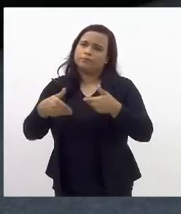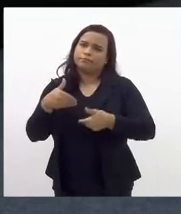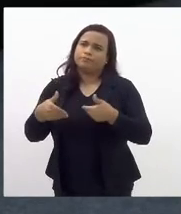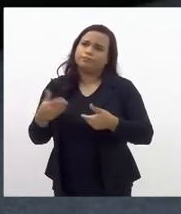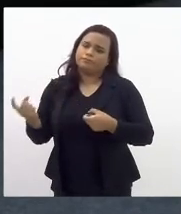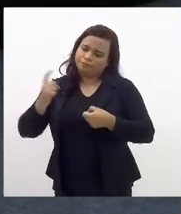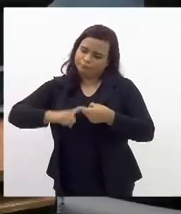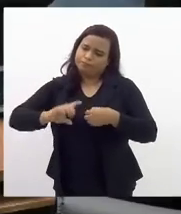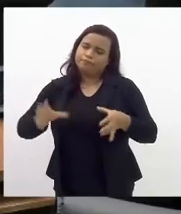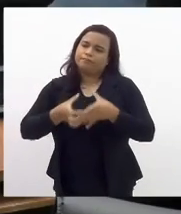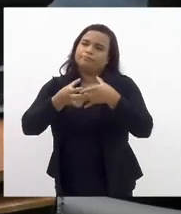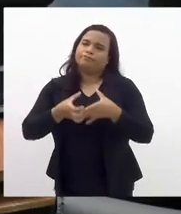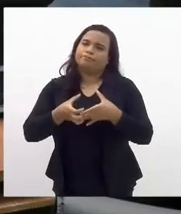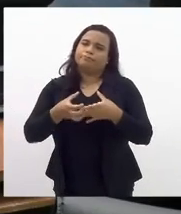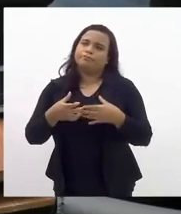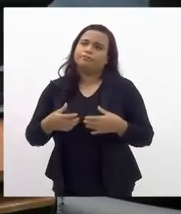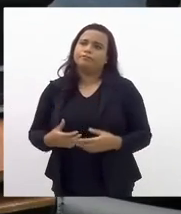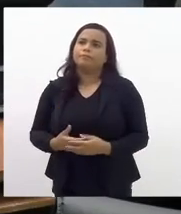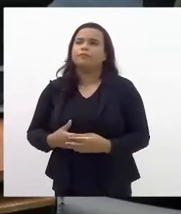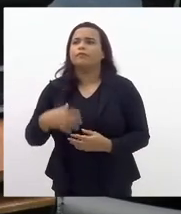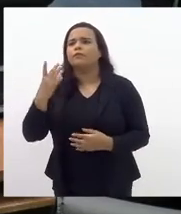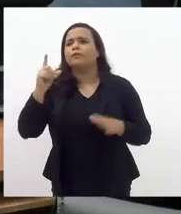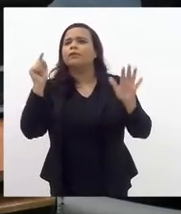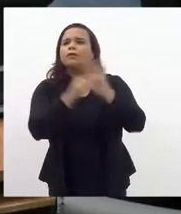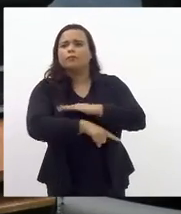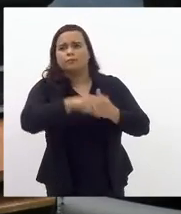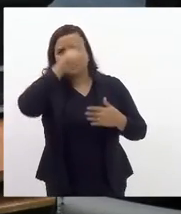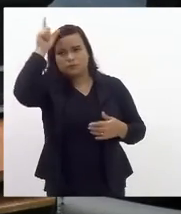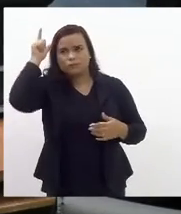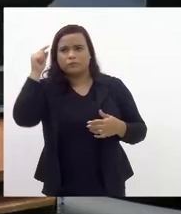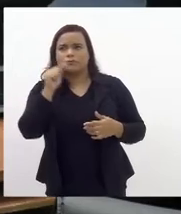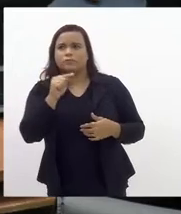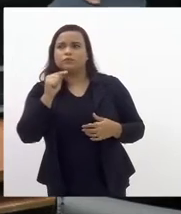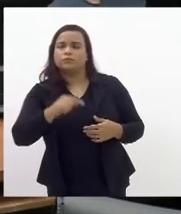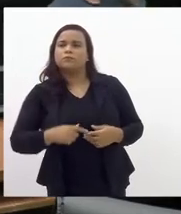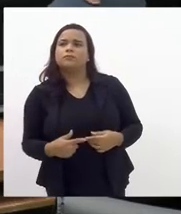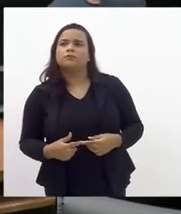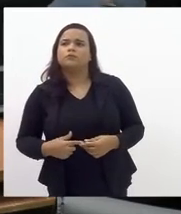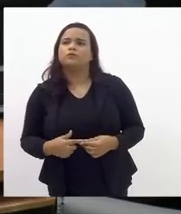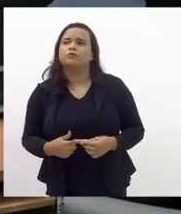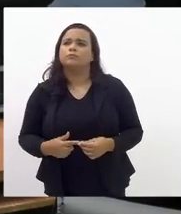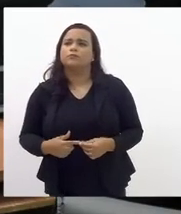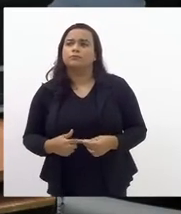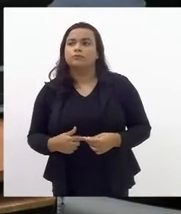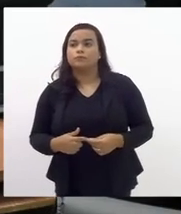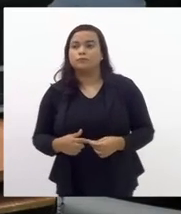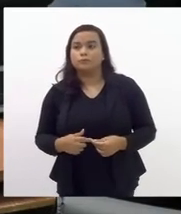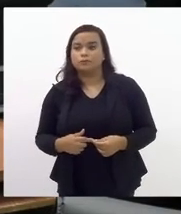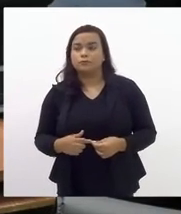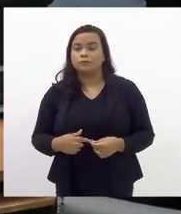corporação. Obrigado, presidente. Deixa eu fazer uma pergunta à Vossa Excelência.